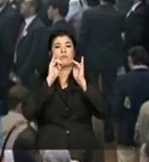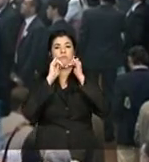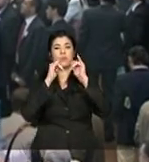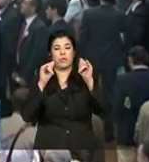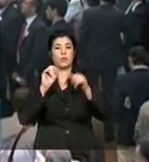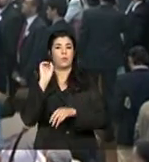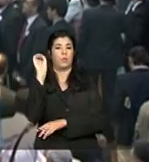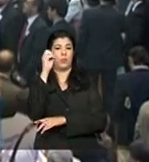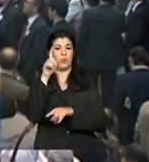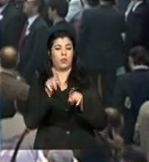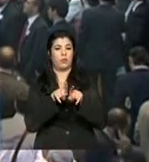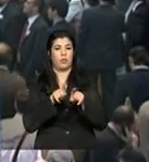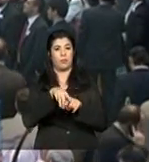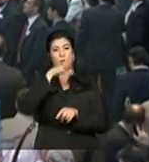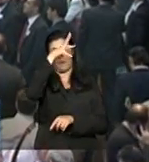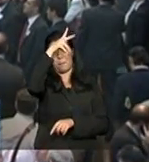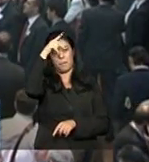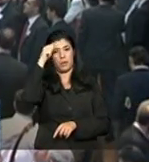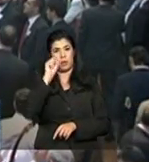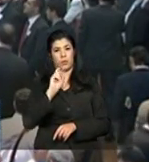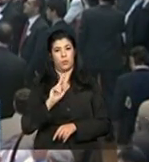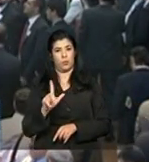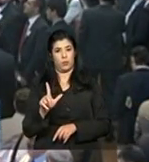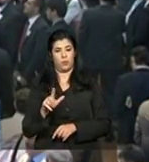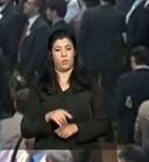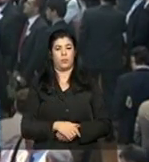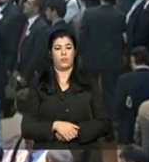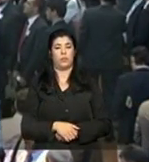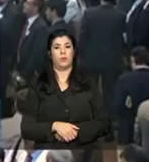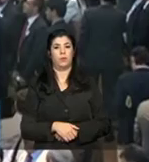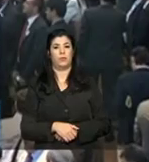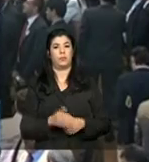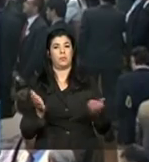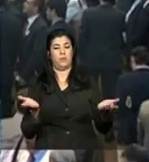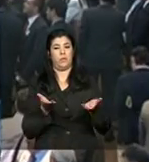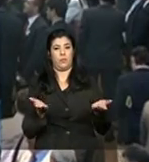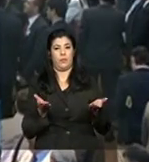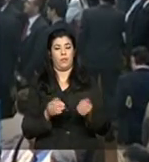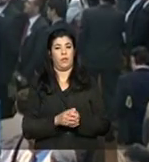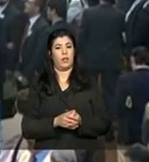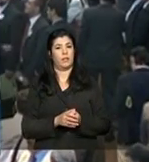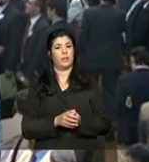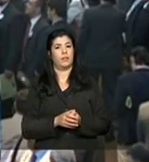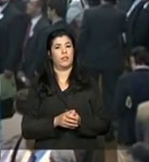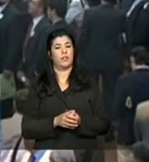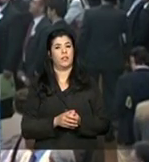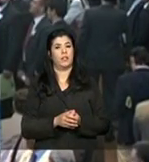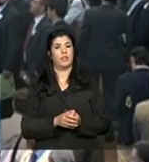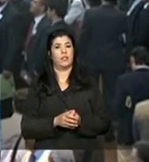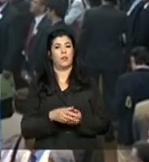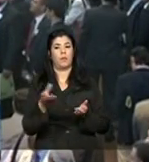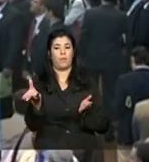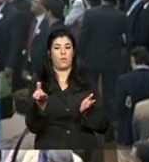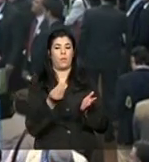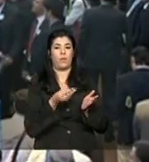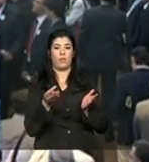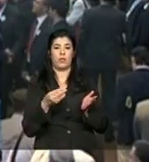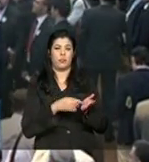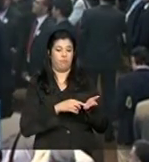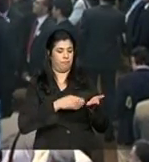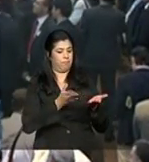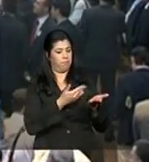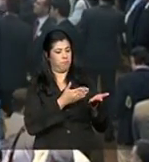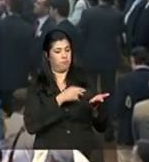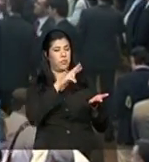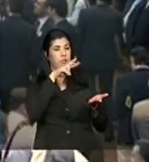também no estado de Mato Grosso do Sul. Neste momento, então, estão sendo analisadas as propostas para as linhas